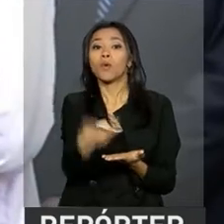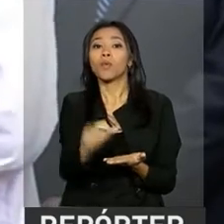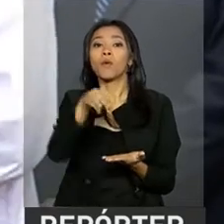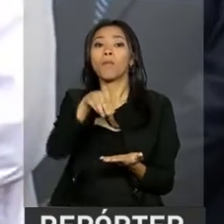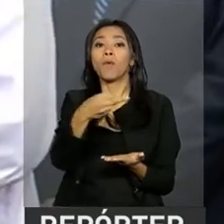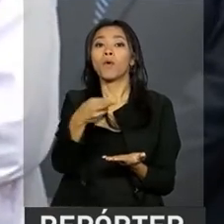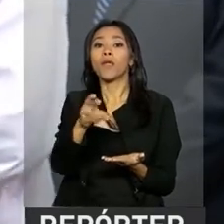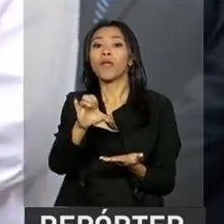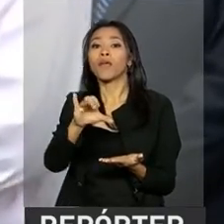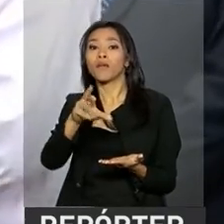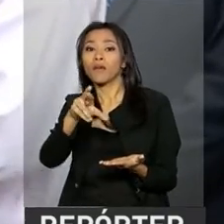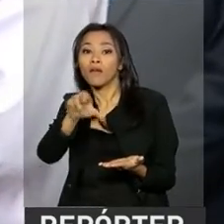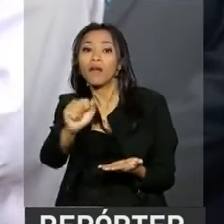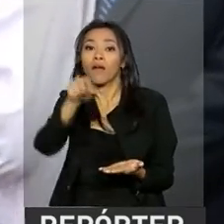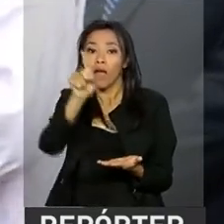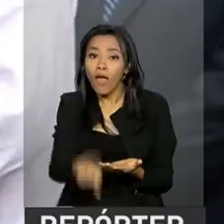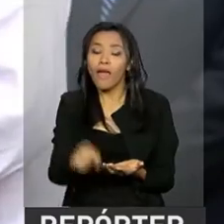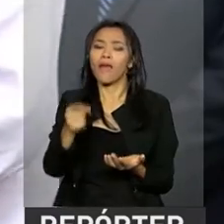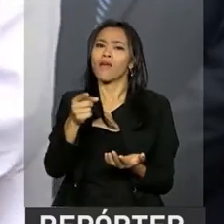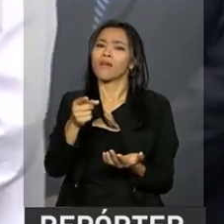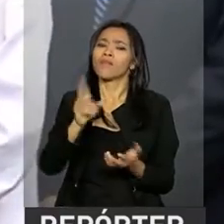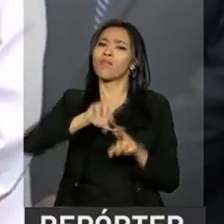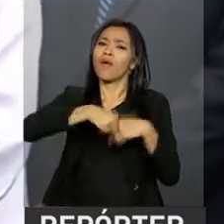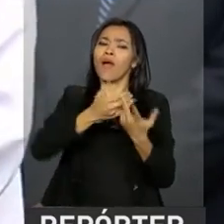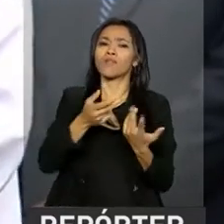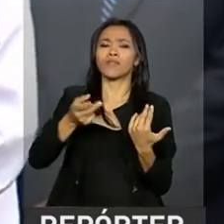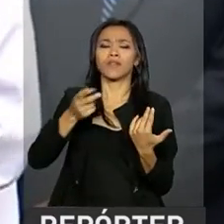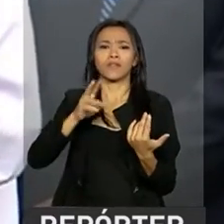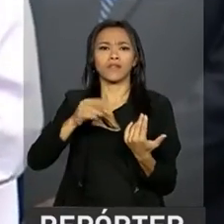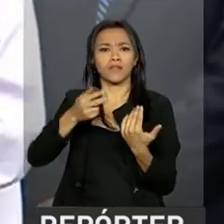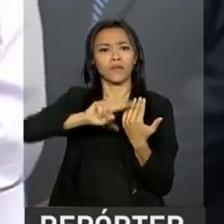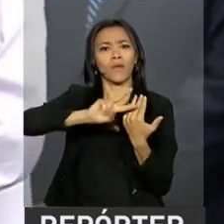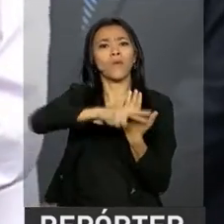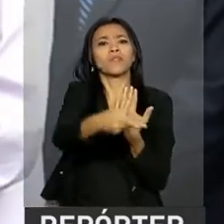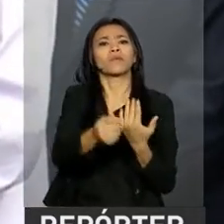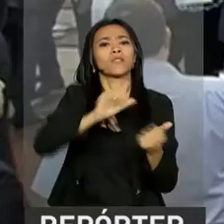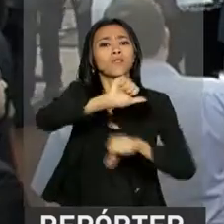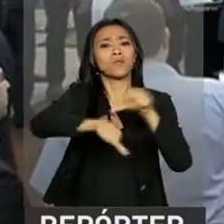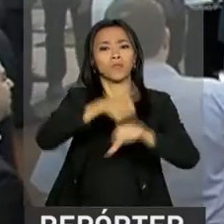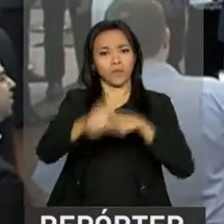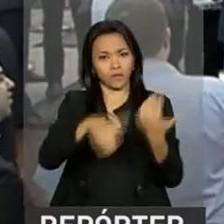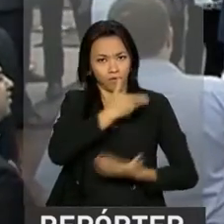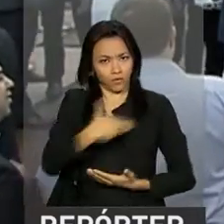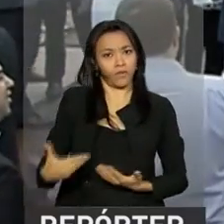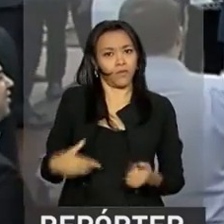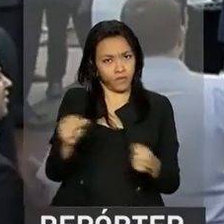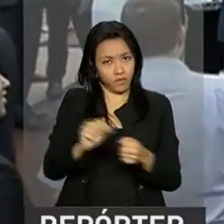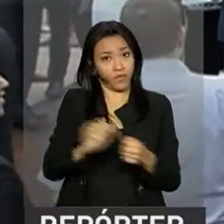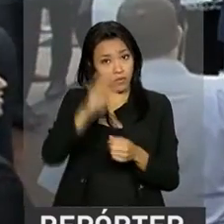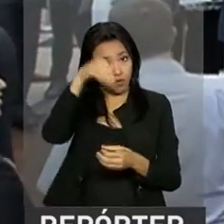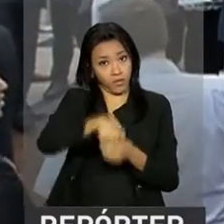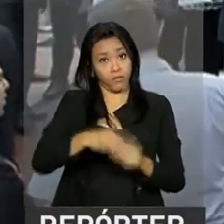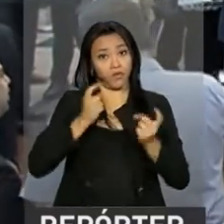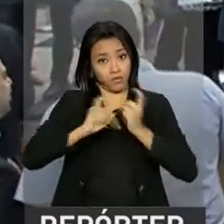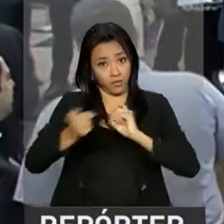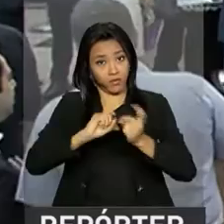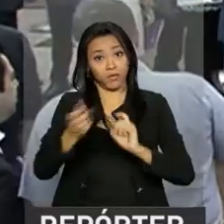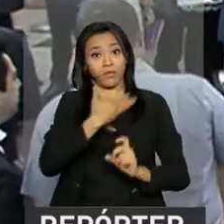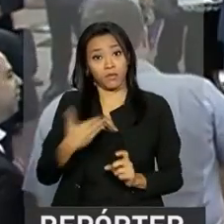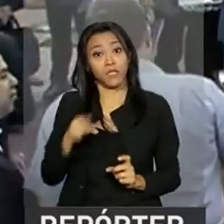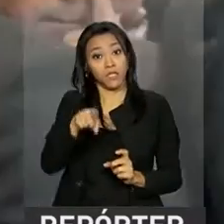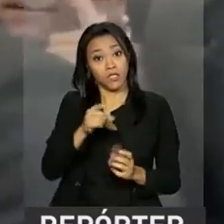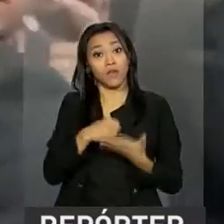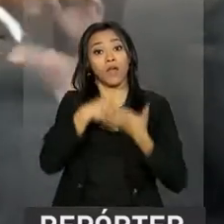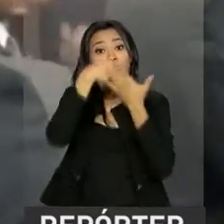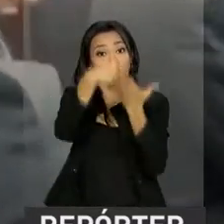esse sucesso também é resultado das mudanças feitas pelo atual governo no ambiente regulatório. E isso vai colaborar com a retomada do crescimento